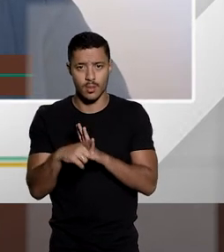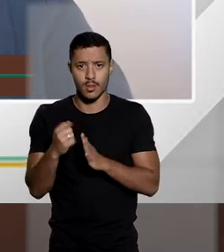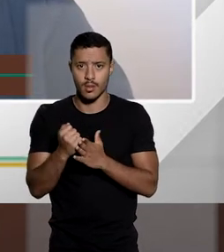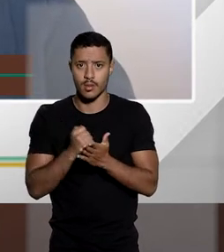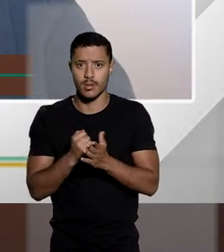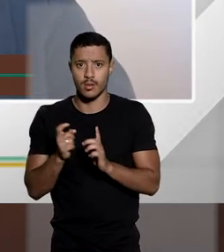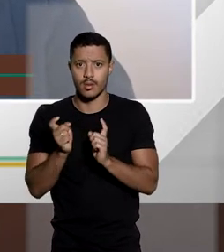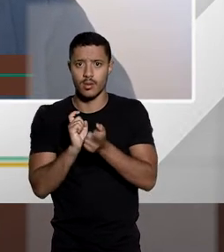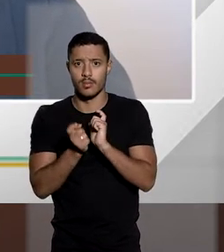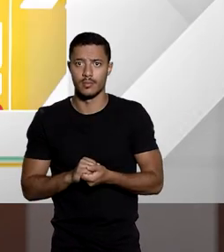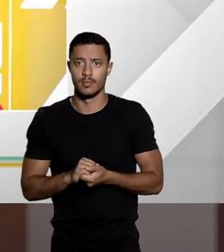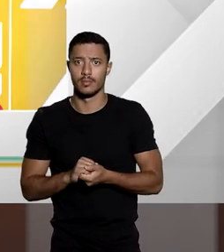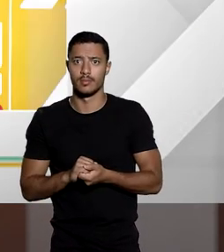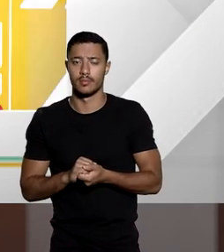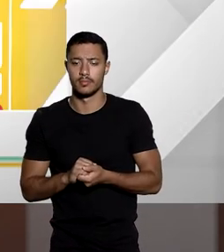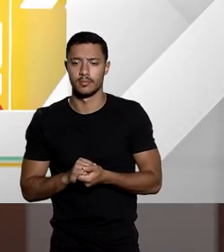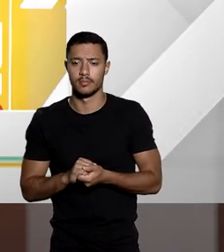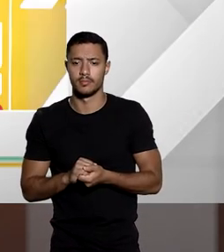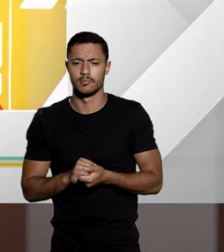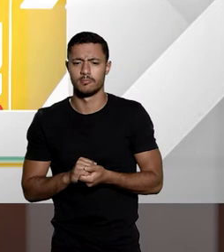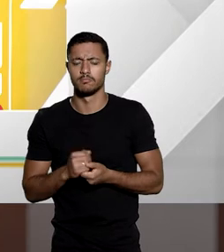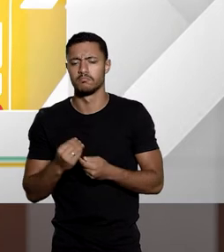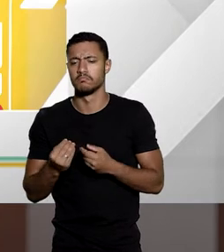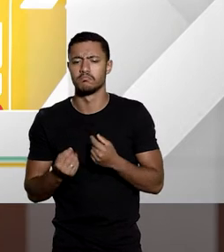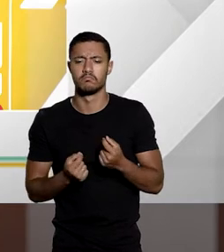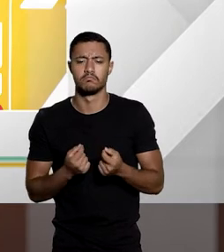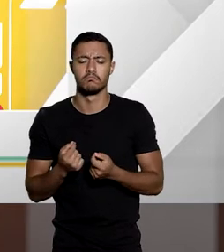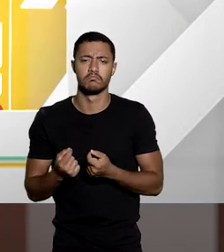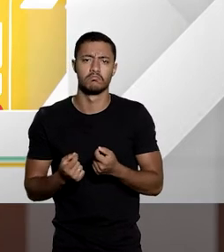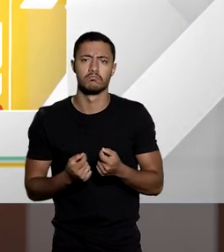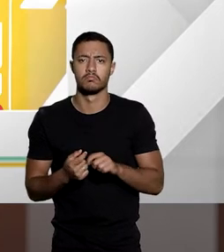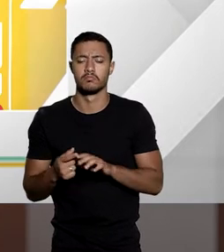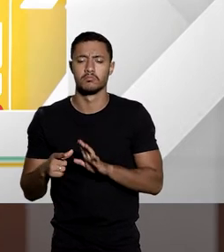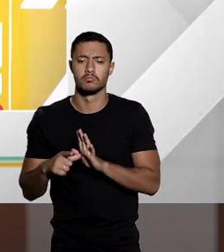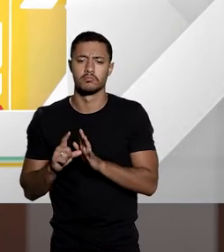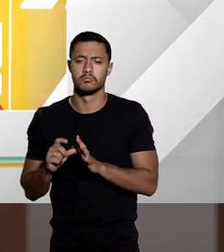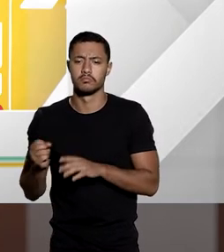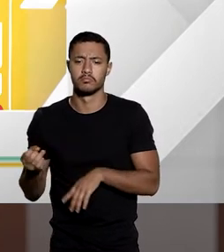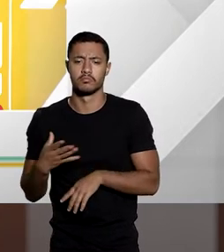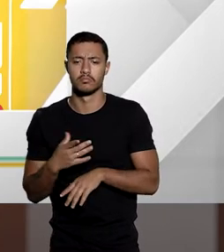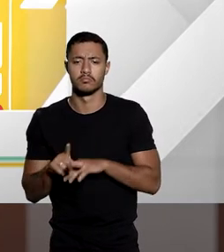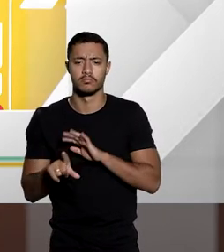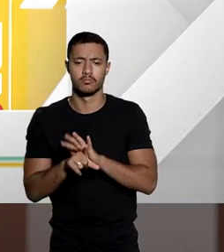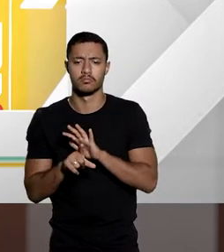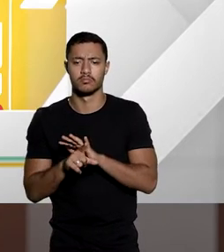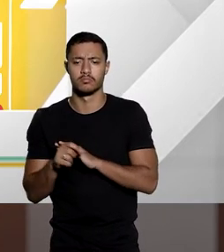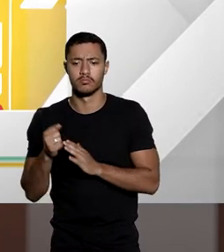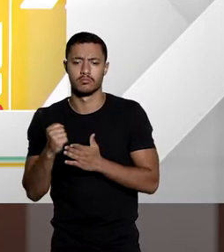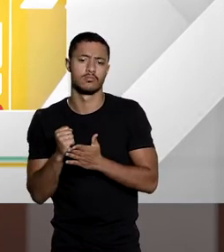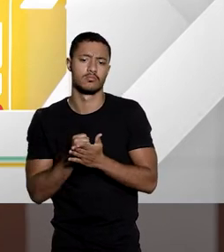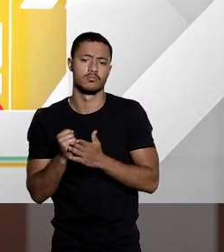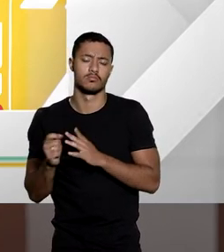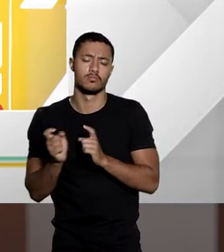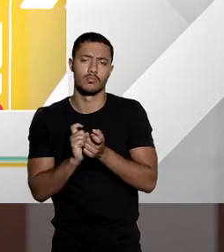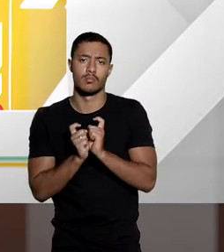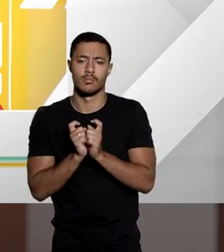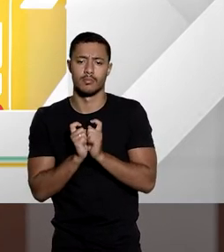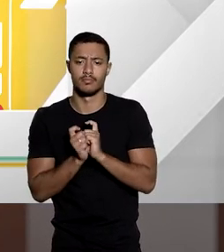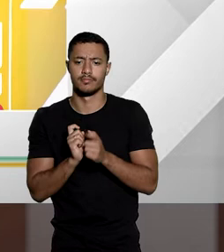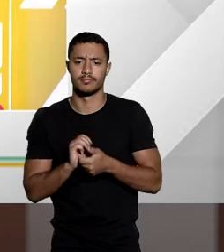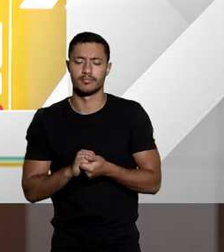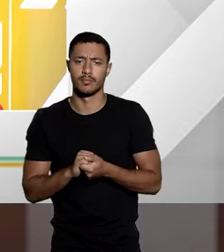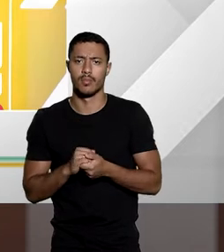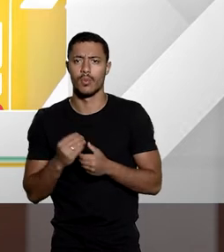contratos administrativos. E quanto a essa antiga e a nova lei de licitações e contratos